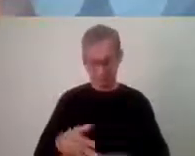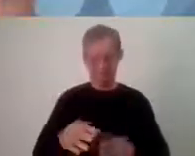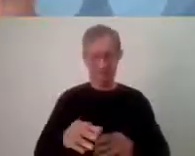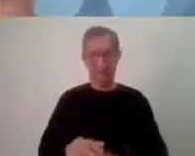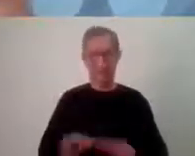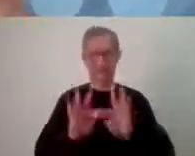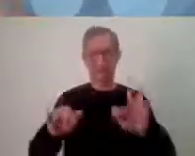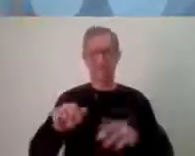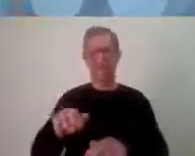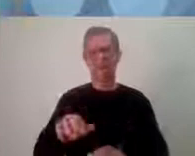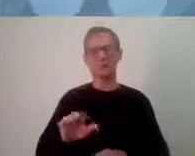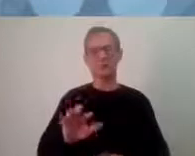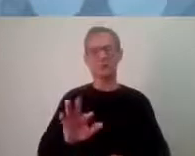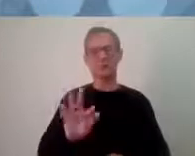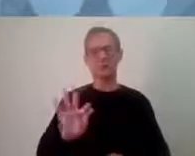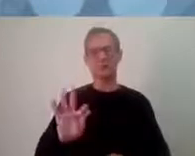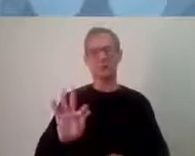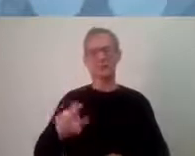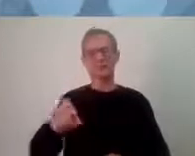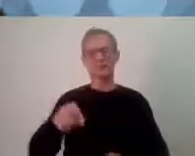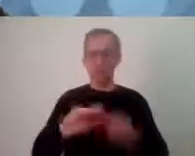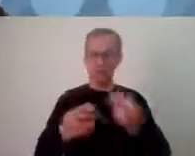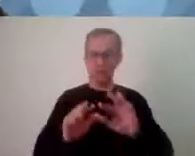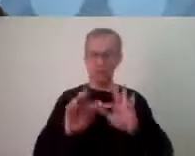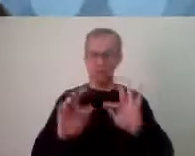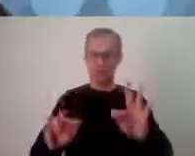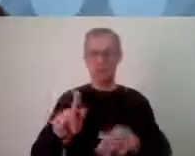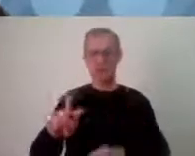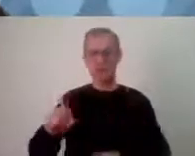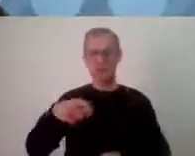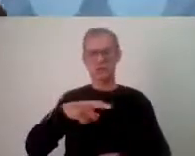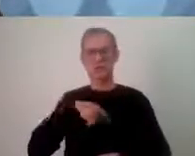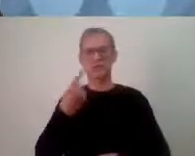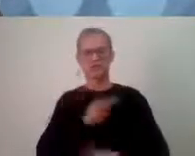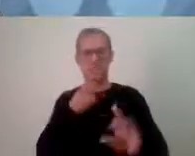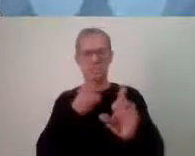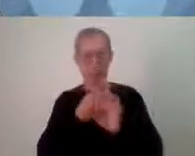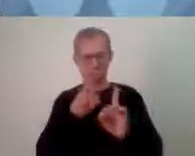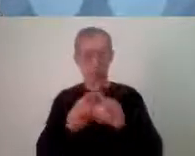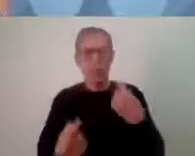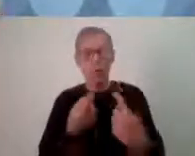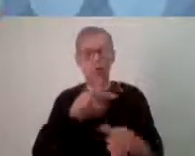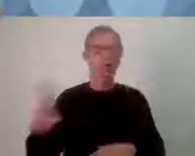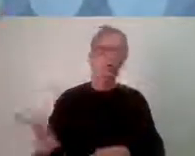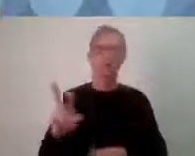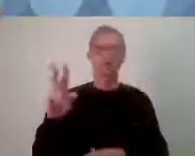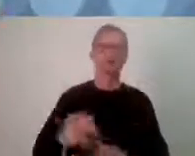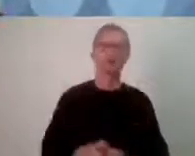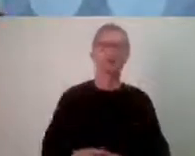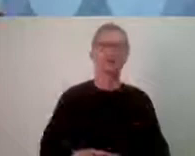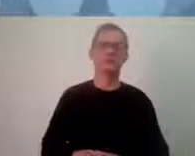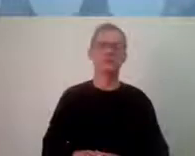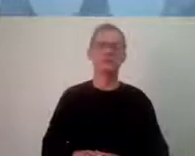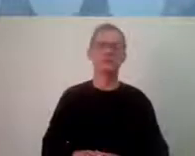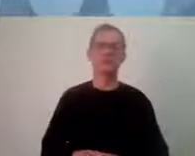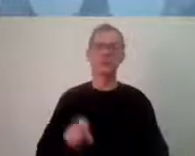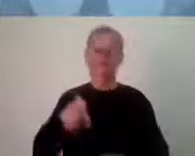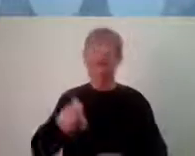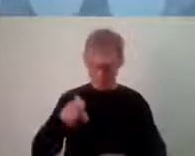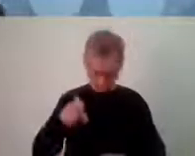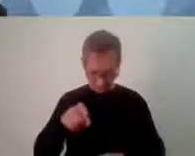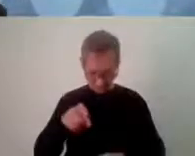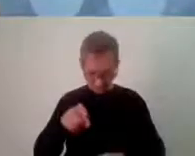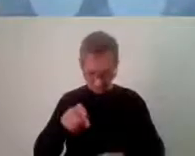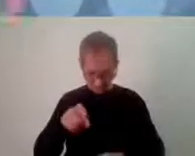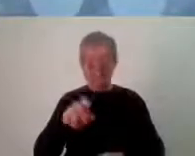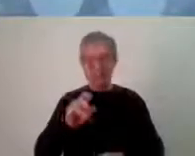função f de x é igual à função g de x. Então, naquele caso, a gente tem que encontrar qual é o valor de x, de